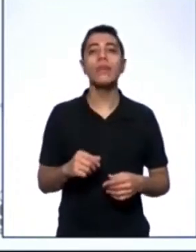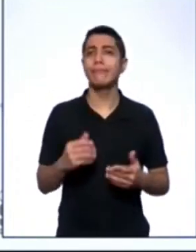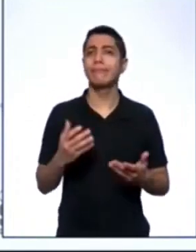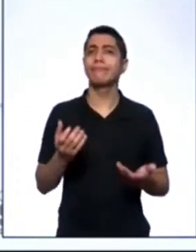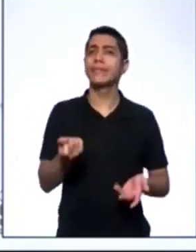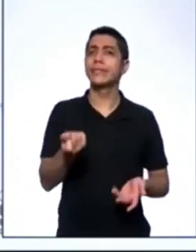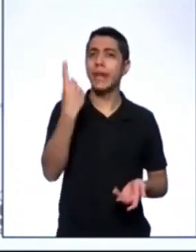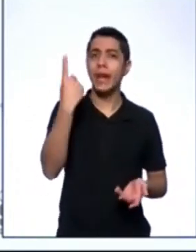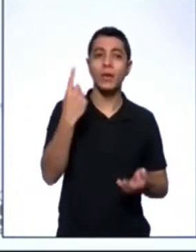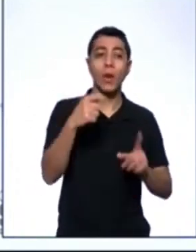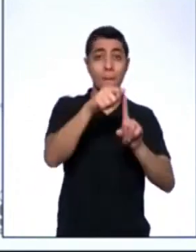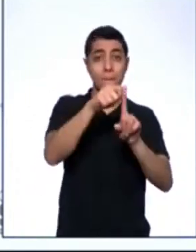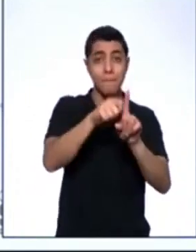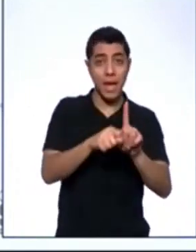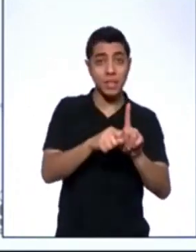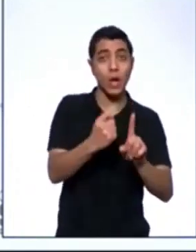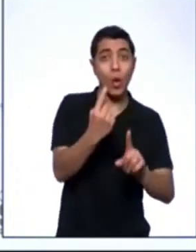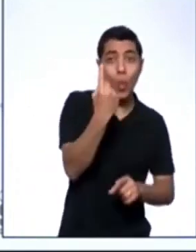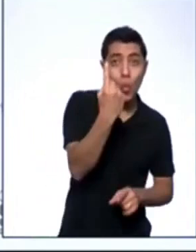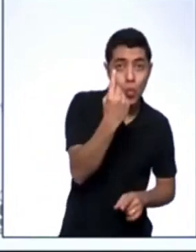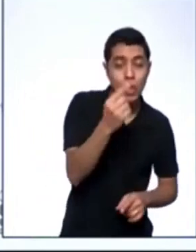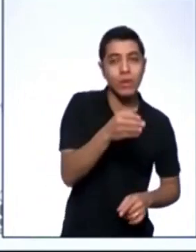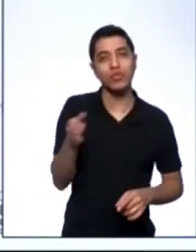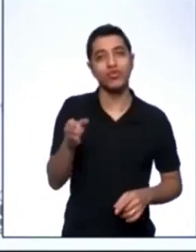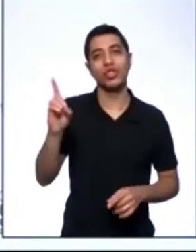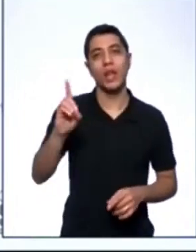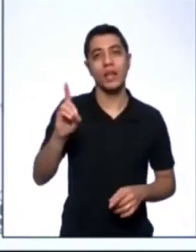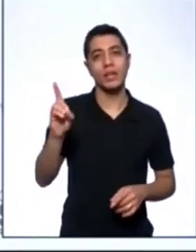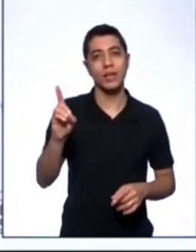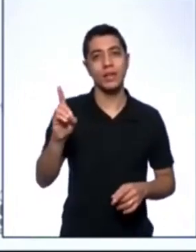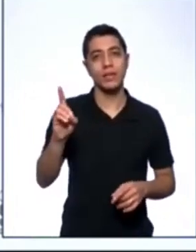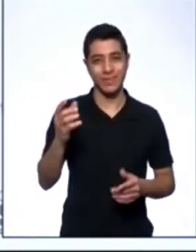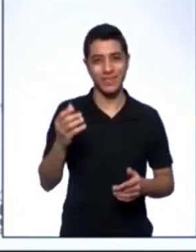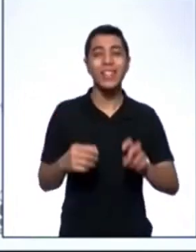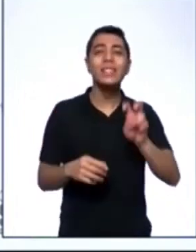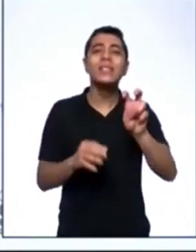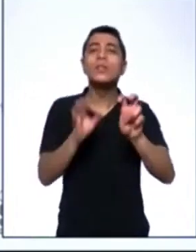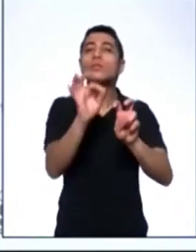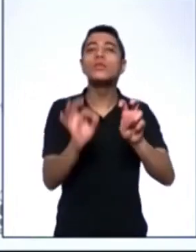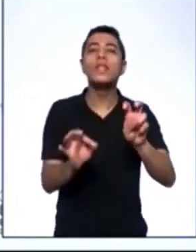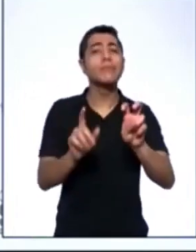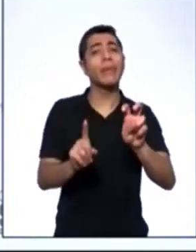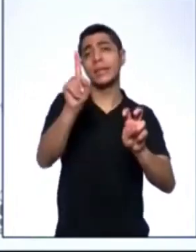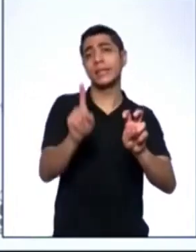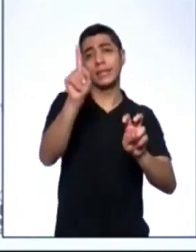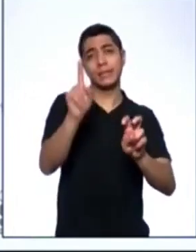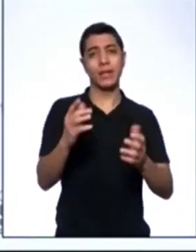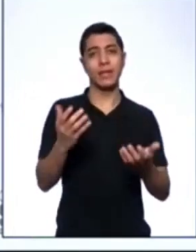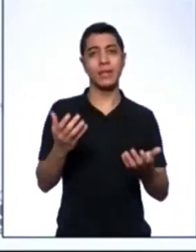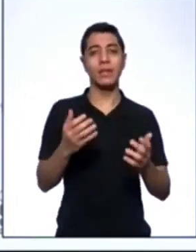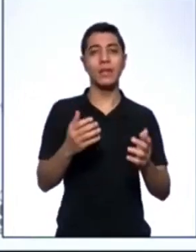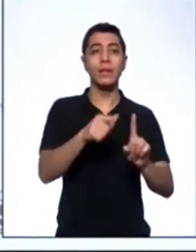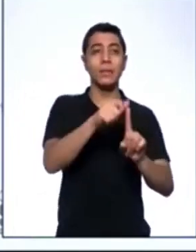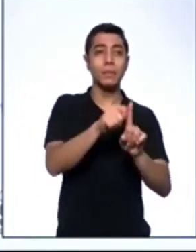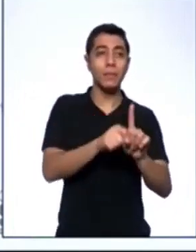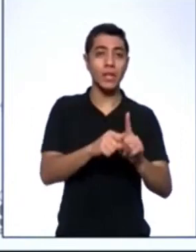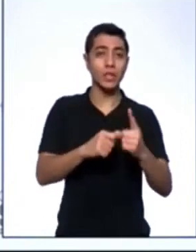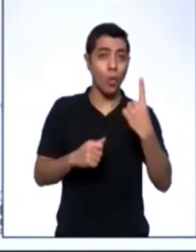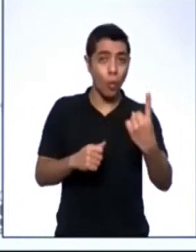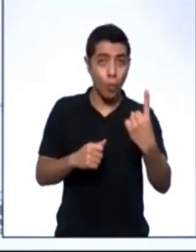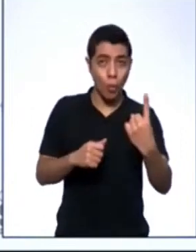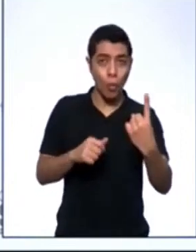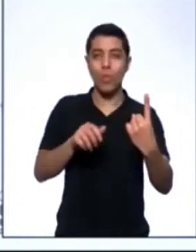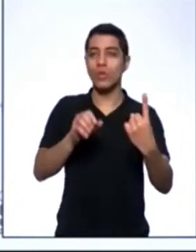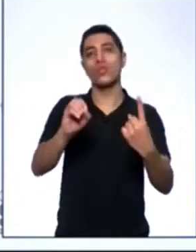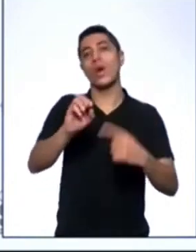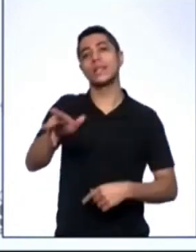né nem um é para o direi a 05 por cento para cima se o mês é um Então não é zero e sim